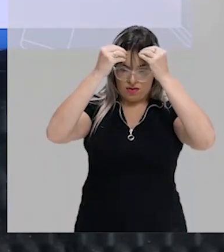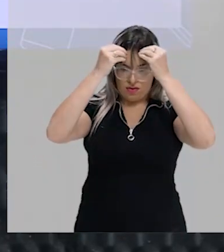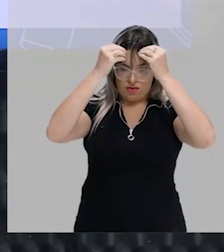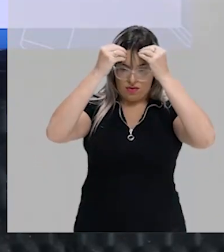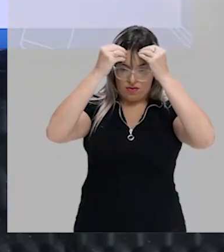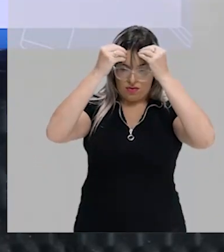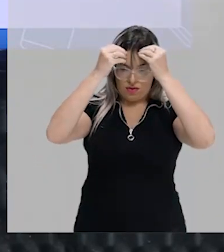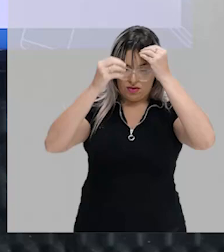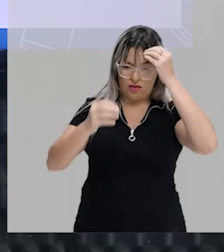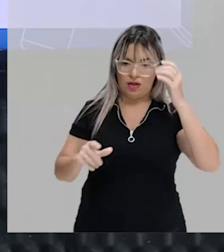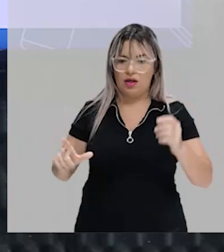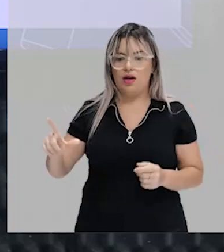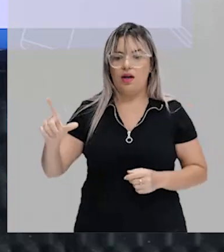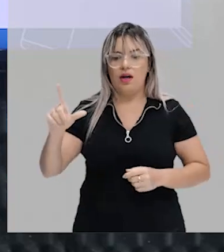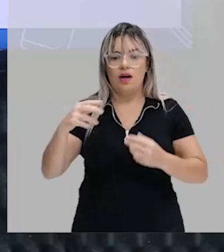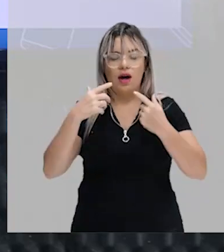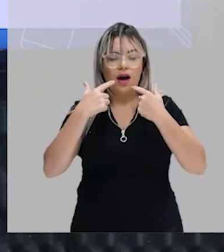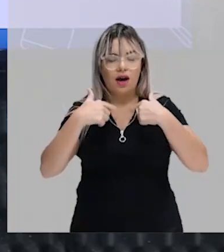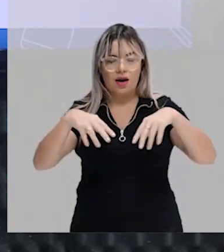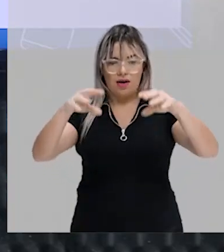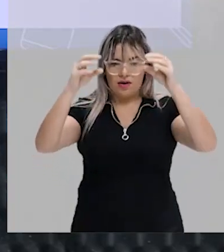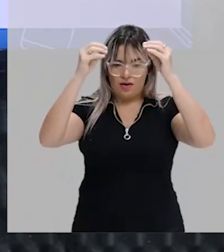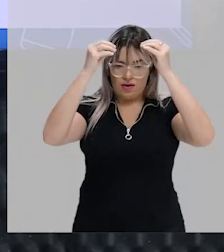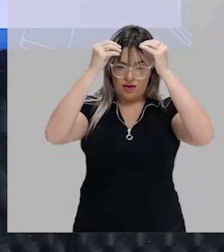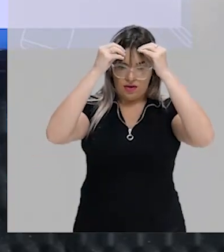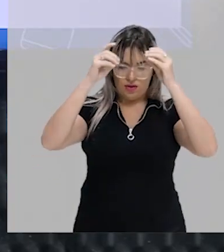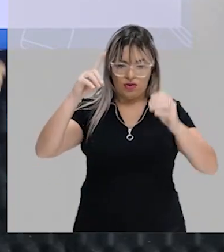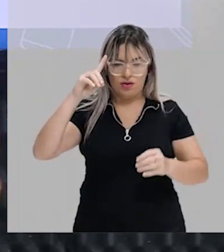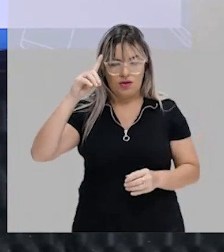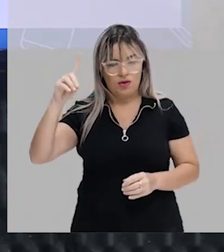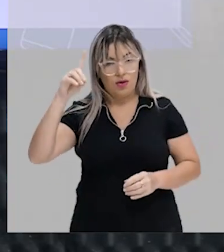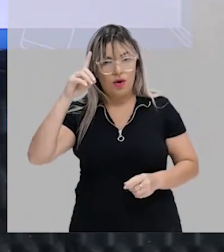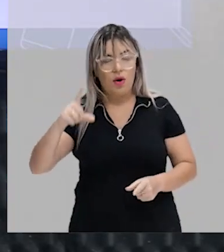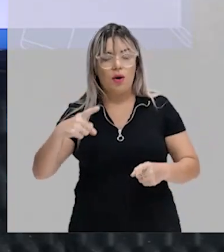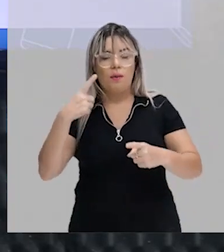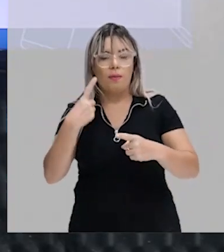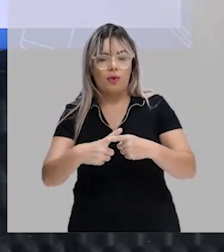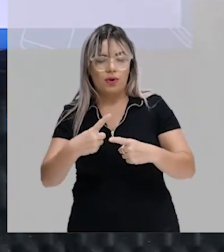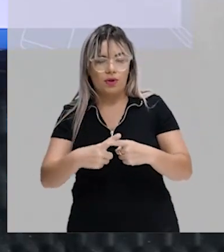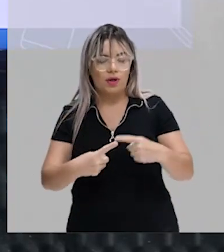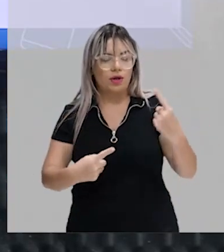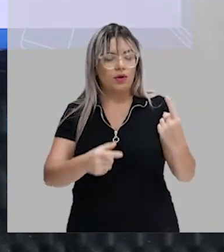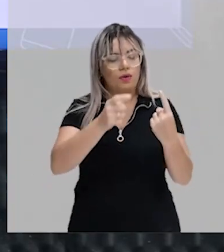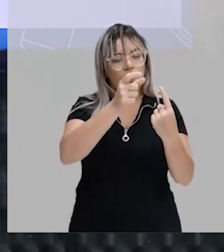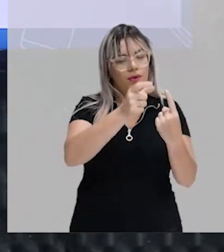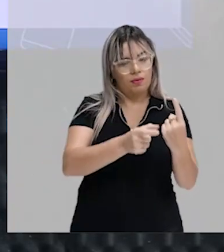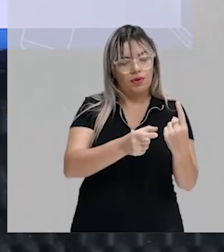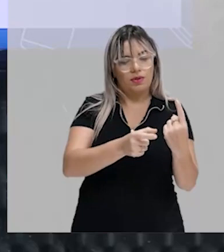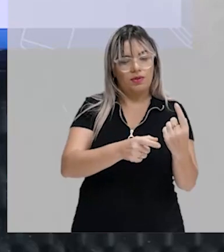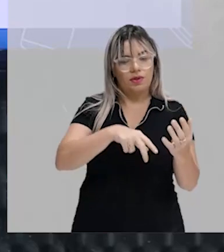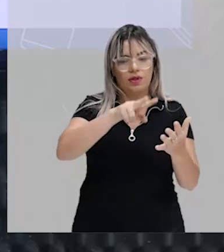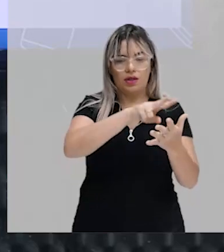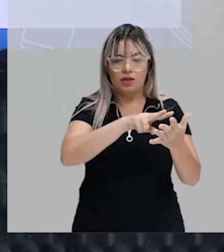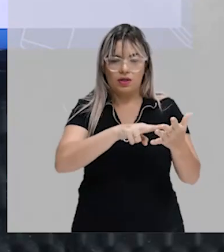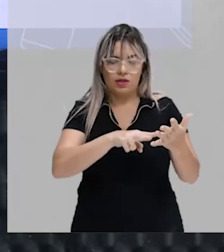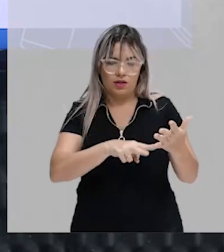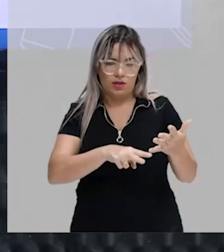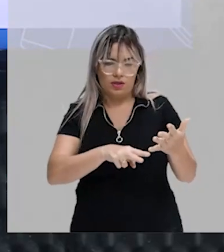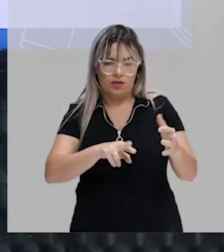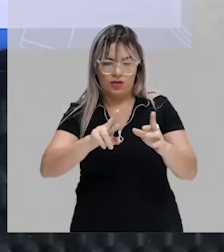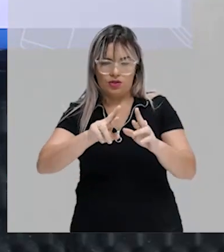no cotidiano, por causa das múltiplas leituras e interpretações. Tá certo? E esse negócio de